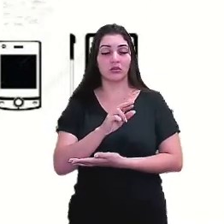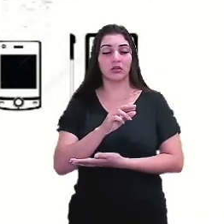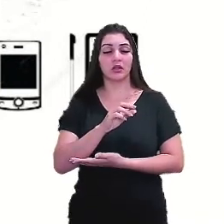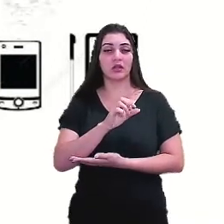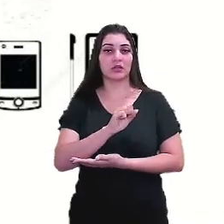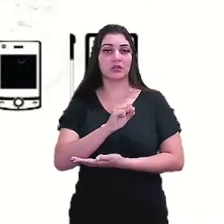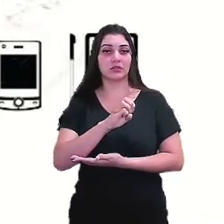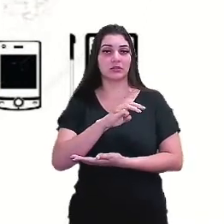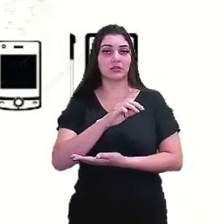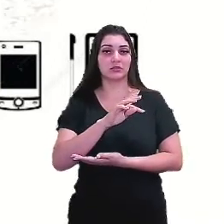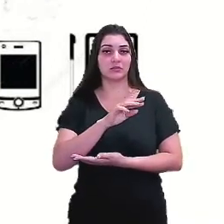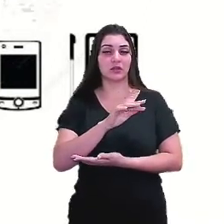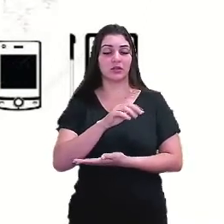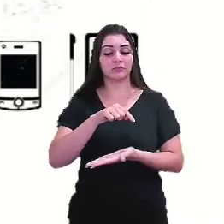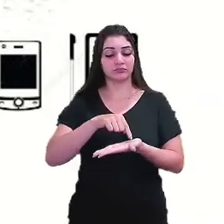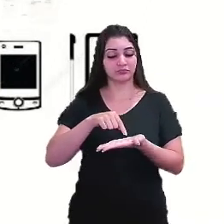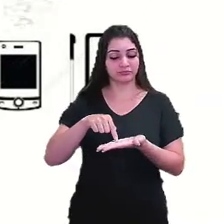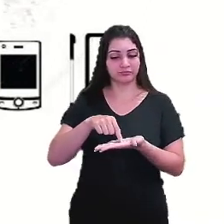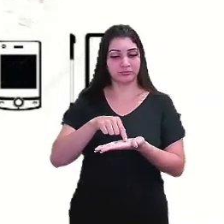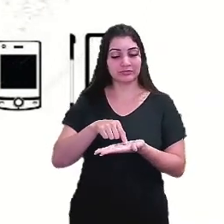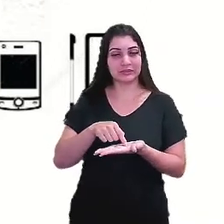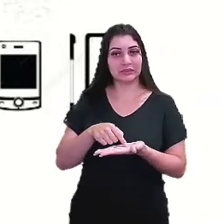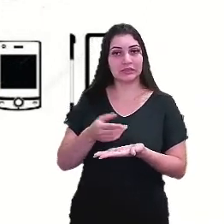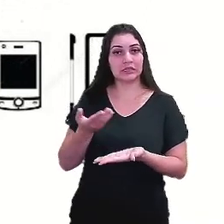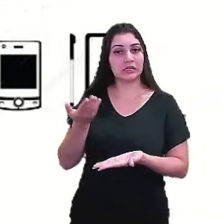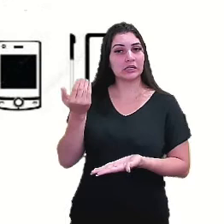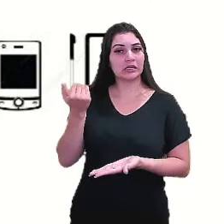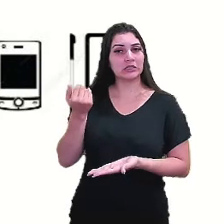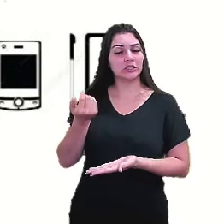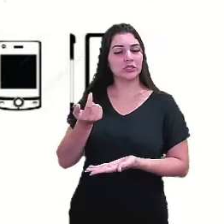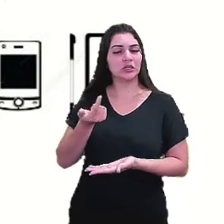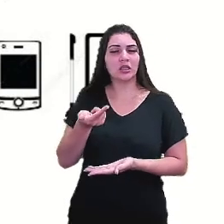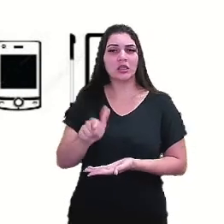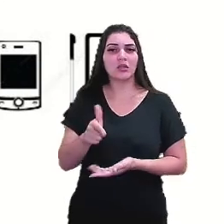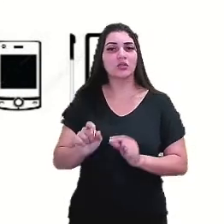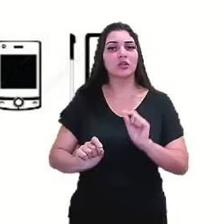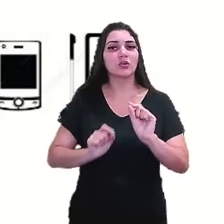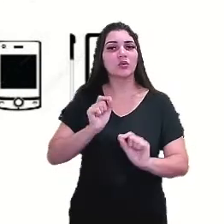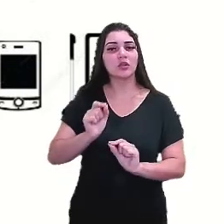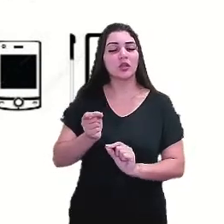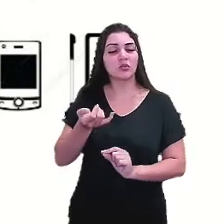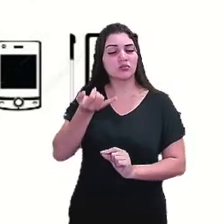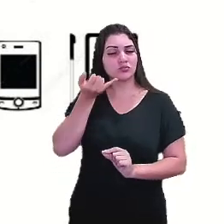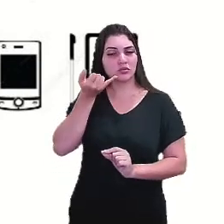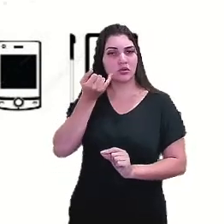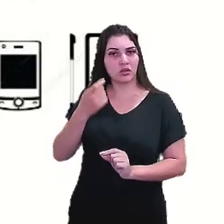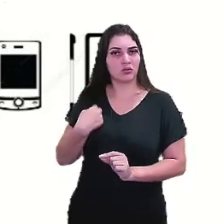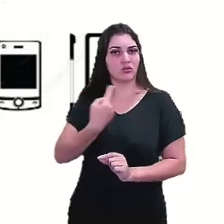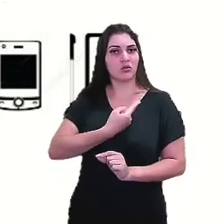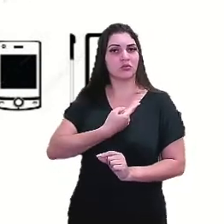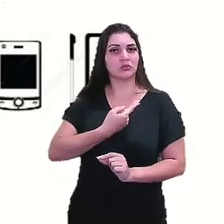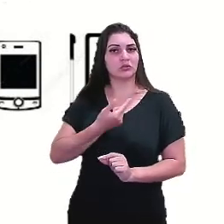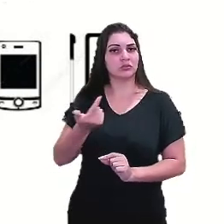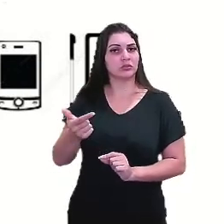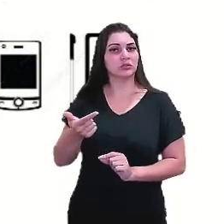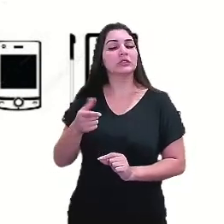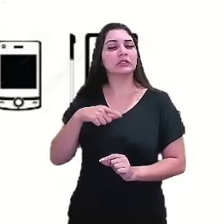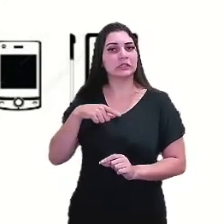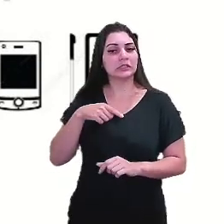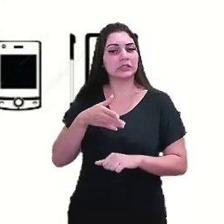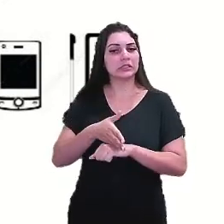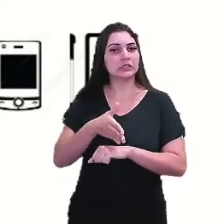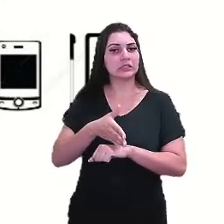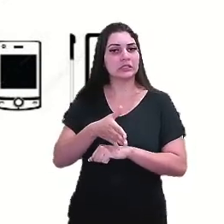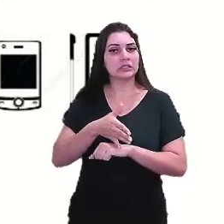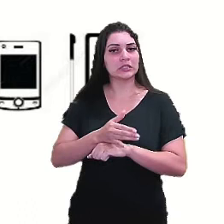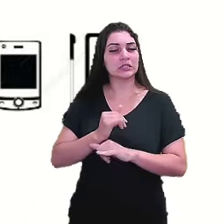né? Mas a gente não tinha há uns 10 anos atrás, o celular da gente já tinha acesso à internet? Tinha,